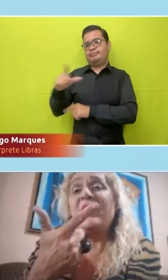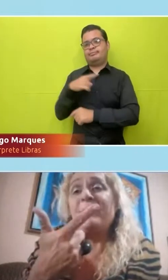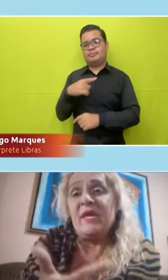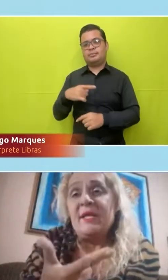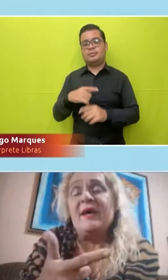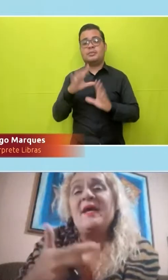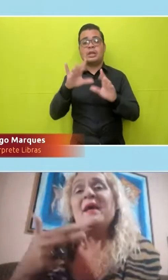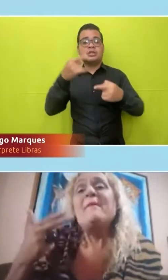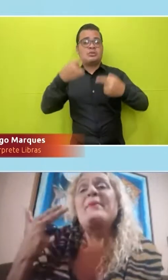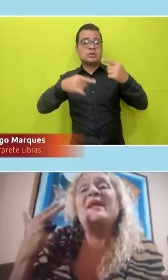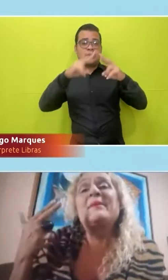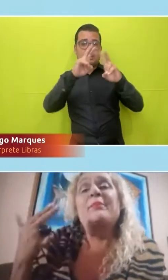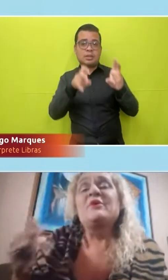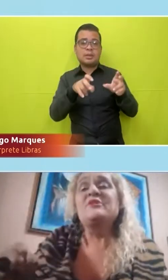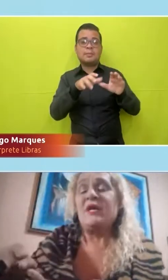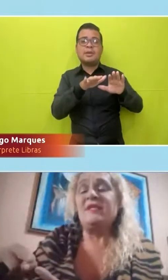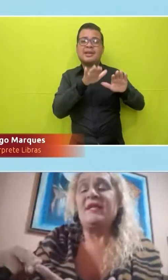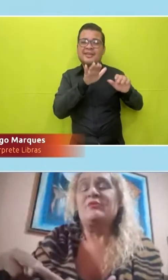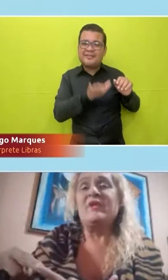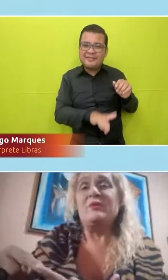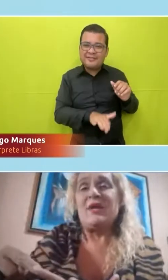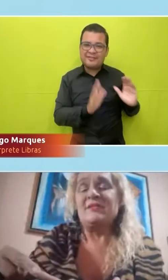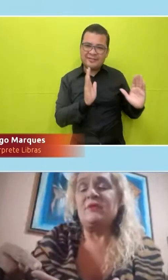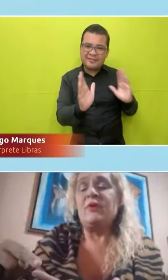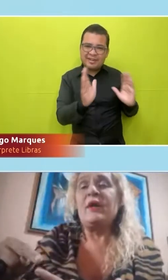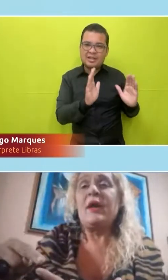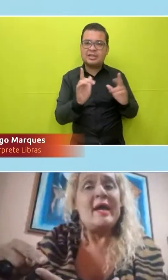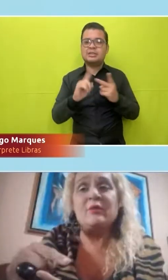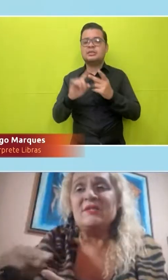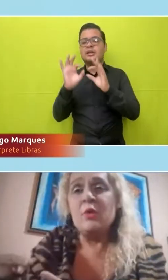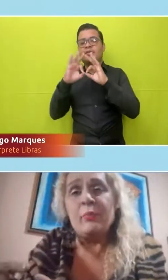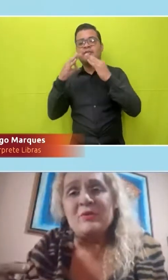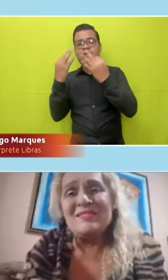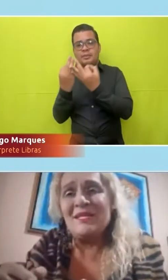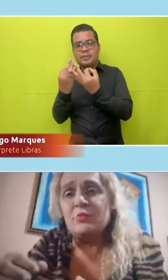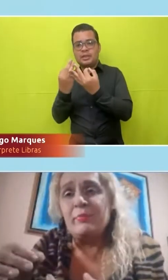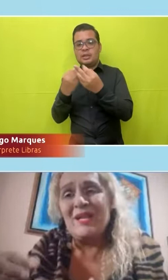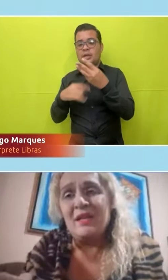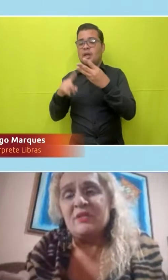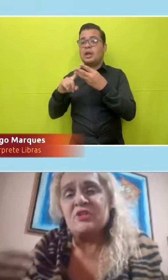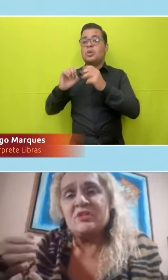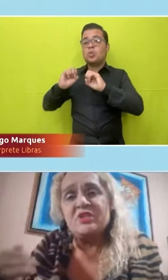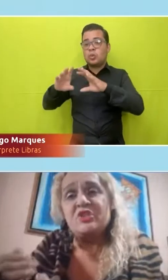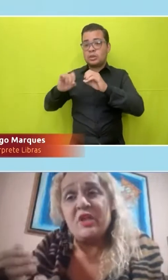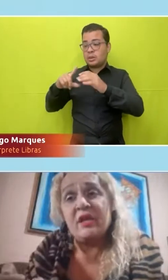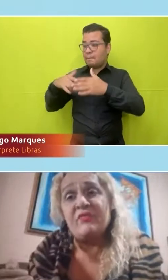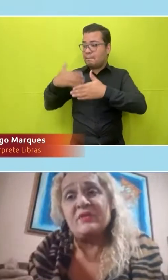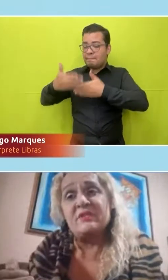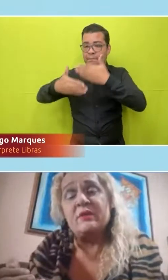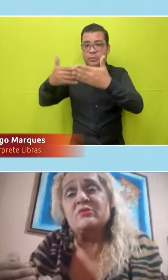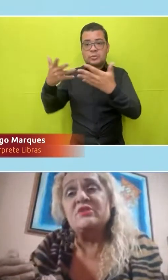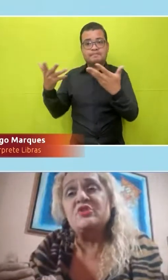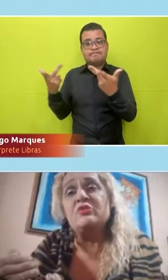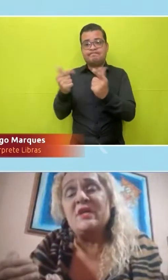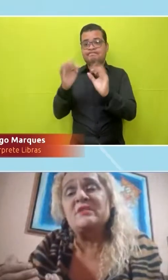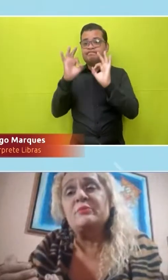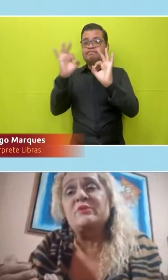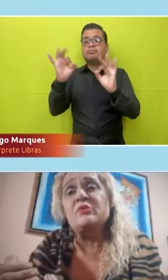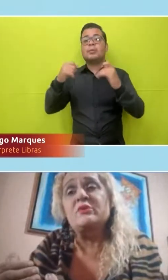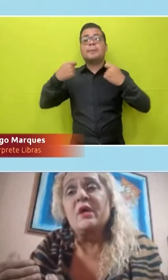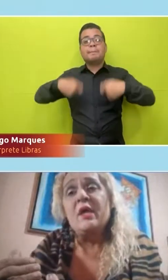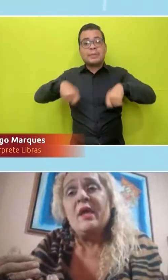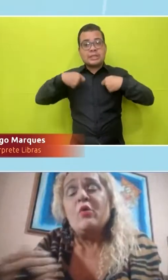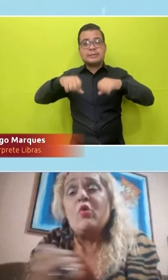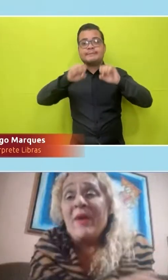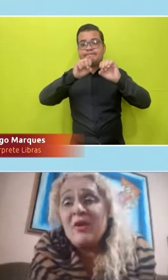discutir família, para depois, dentro da educação, a educação é um processo brilhante que a gente tem que fazer no sentido dessas